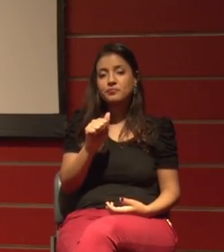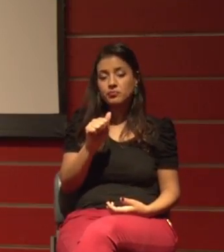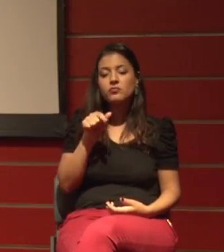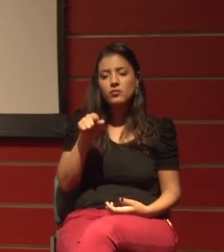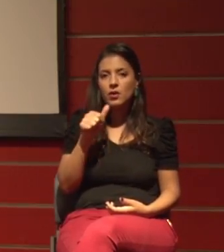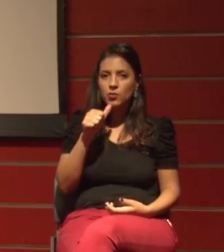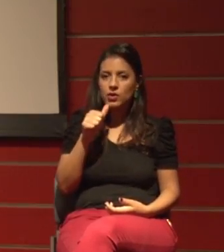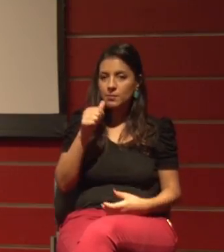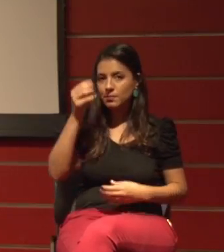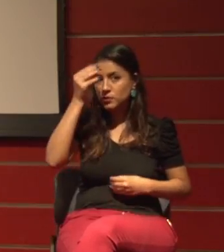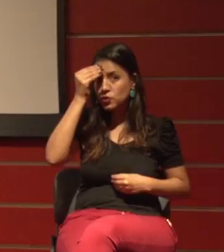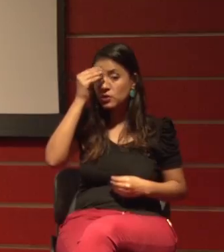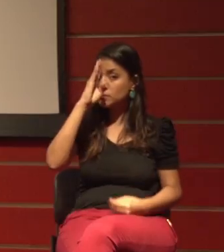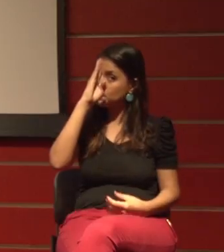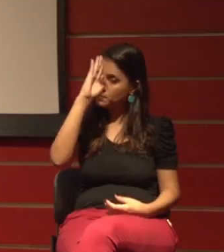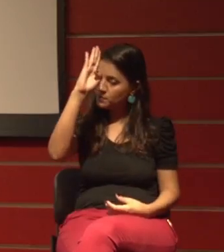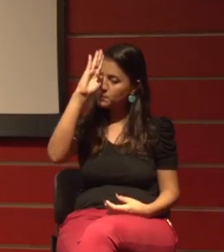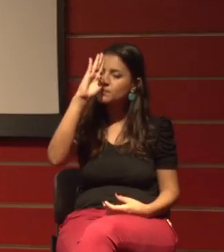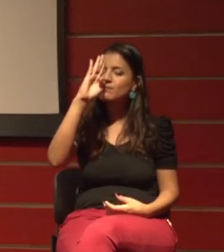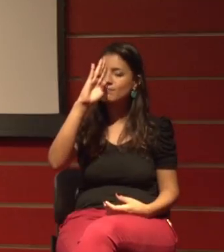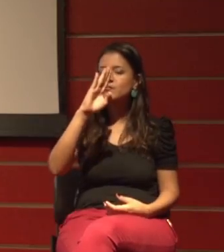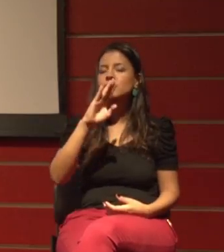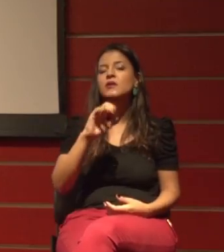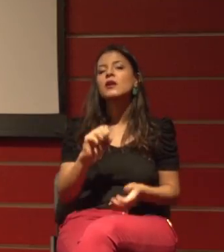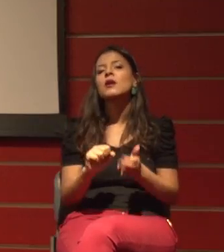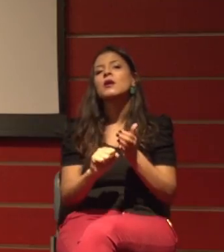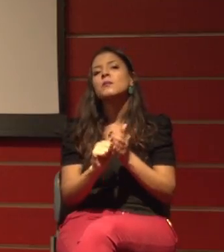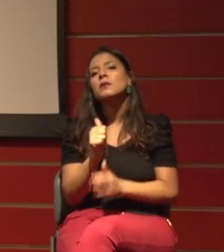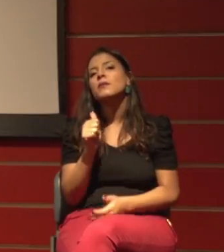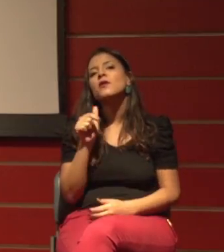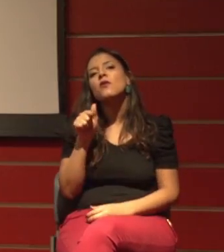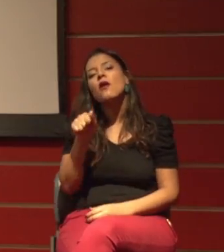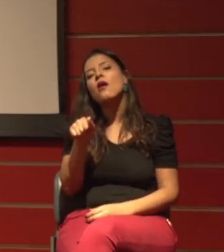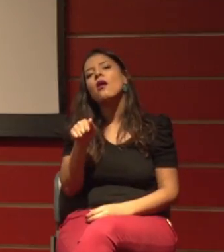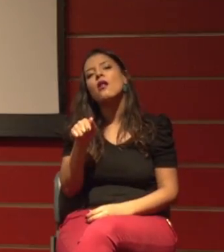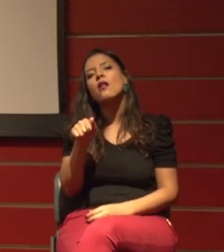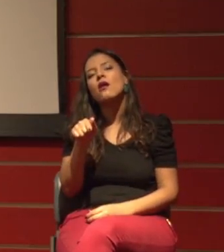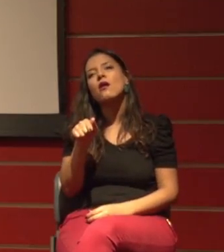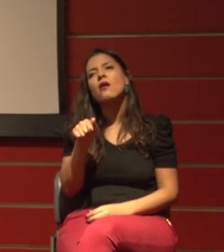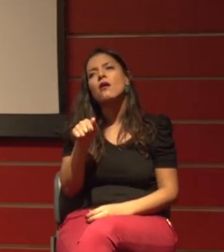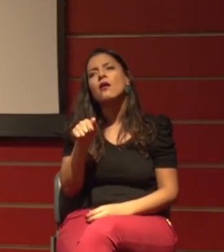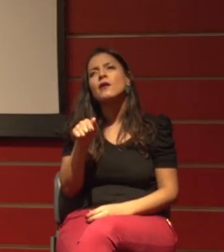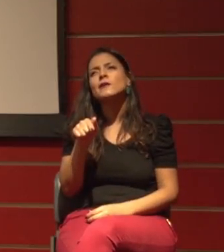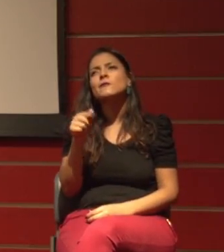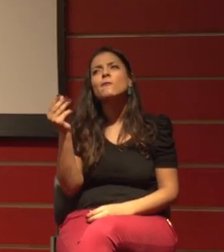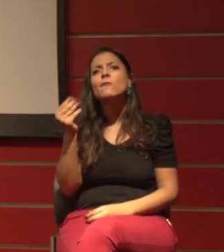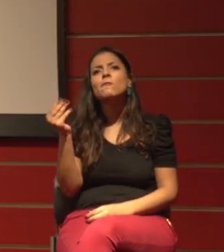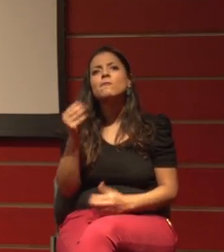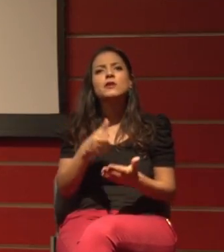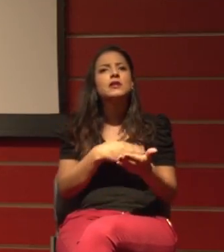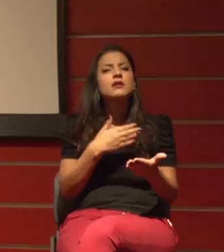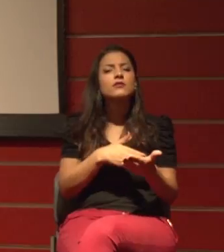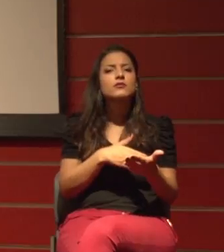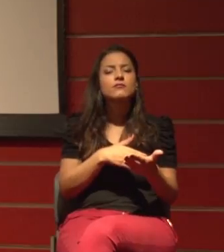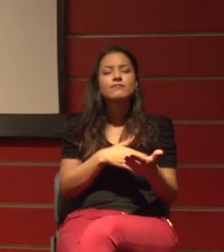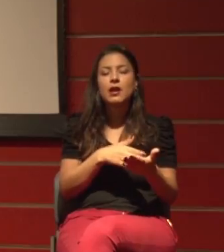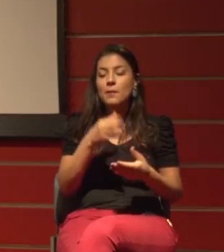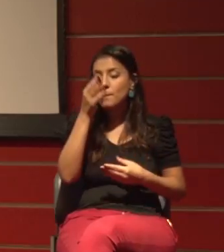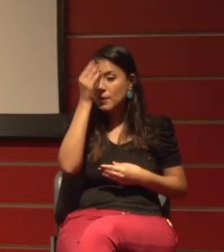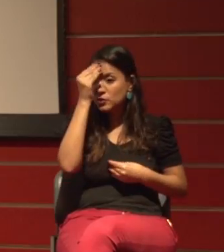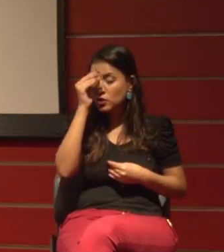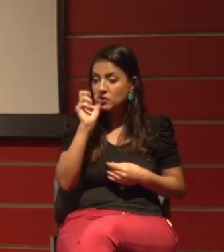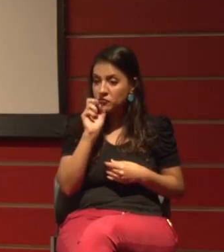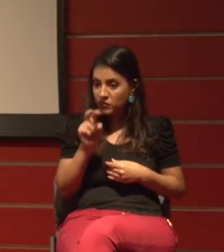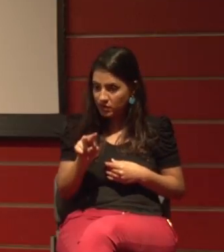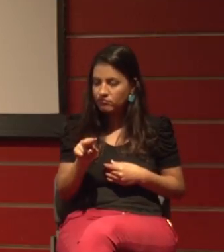Gama eh ela eh primeiro a ideia de escrever o livro surgiu atrav at dessa personagem